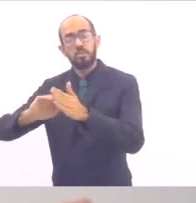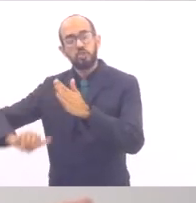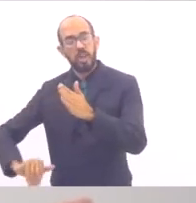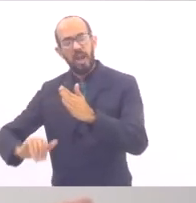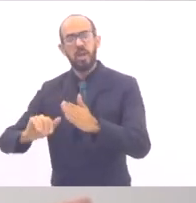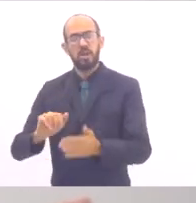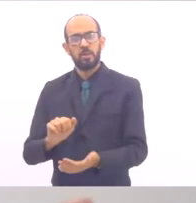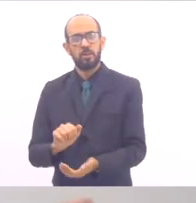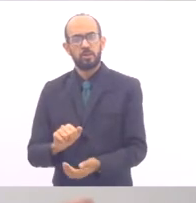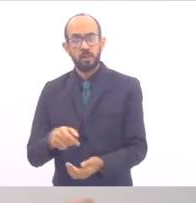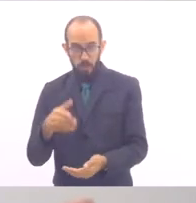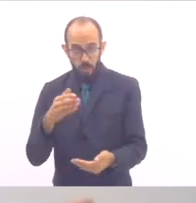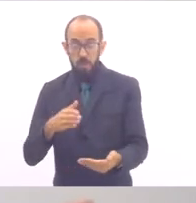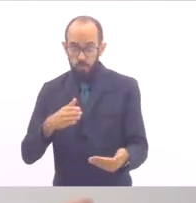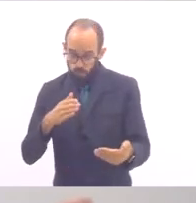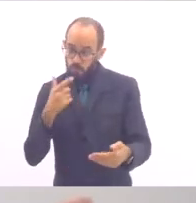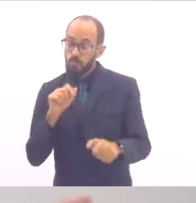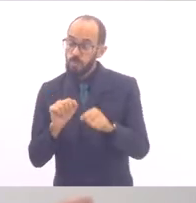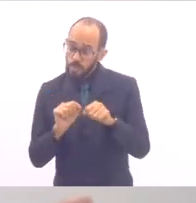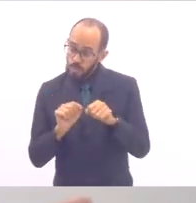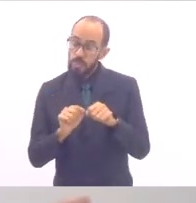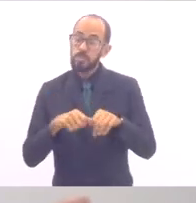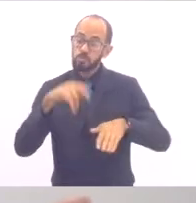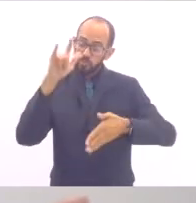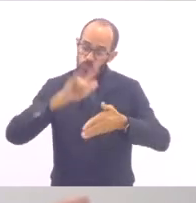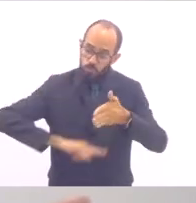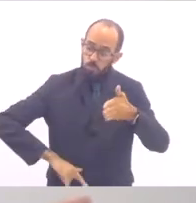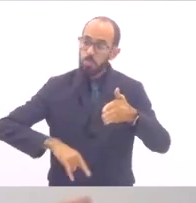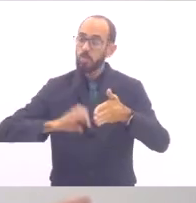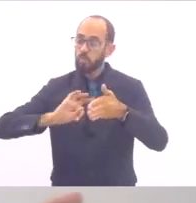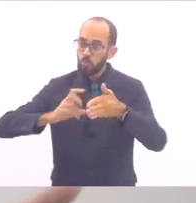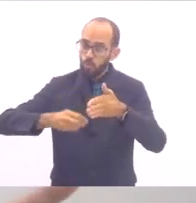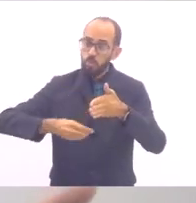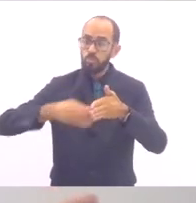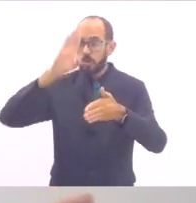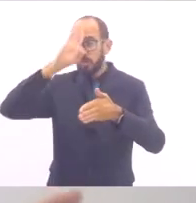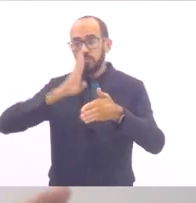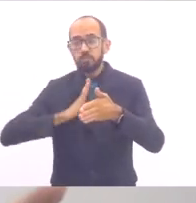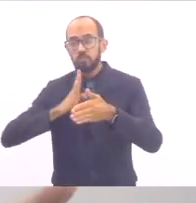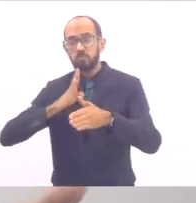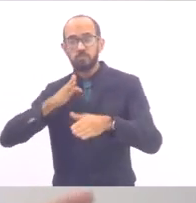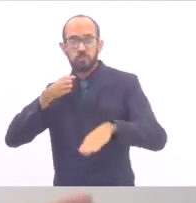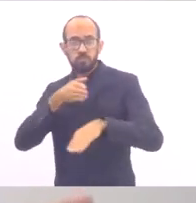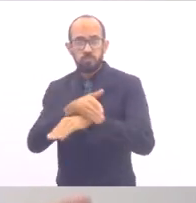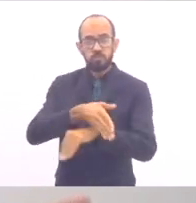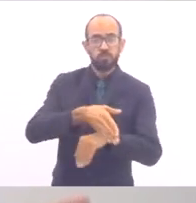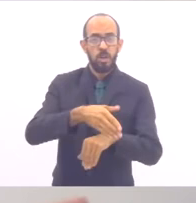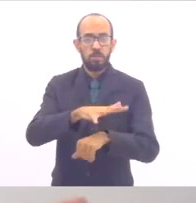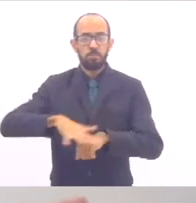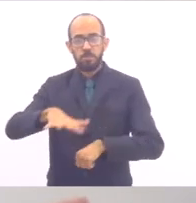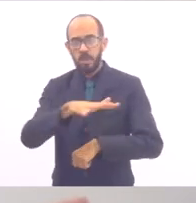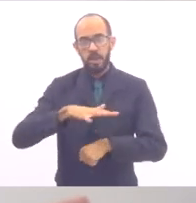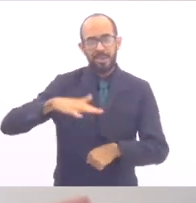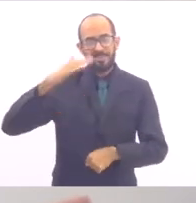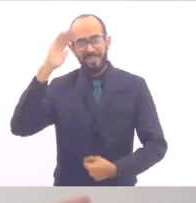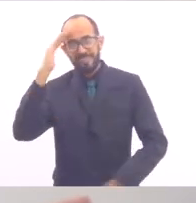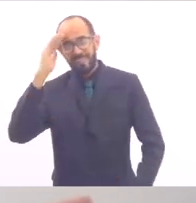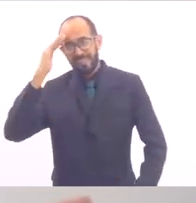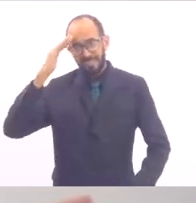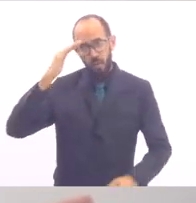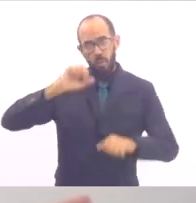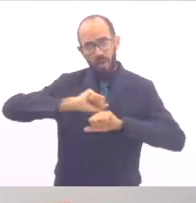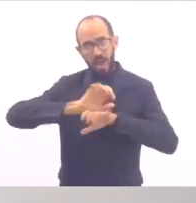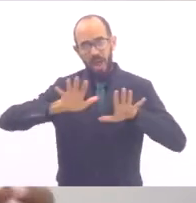ganho, ela fez a certidão de inexigibilidade, ela entendeu, ela compreendeu todos esses benefícios,